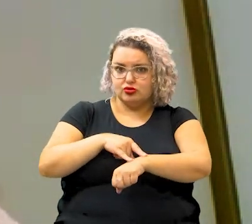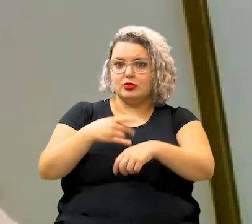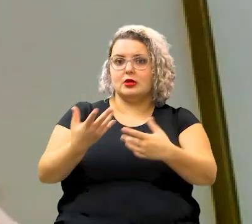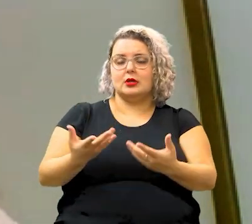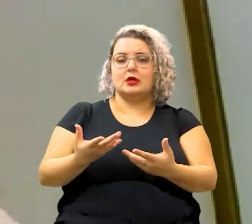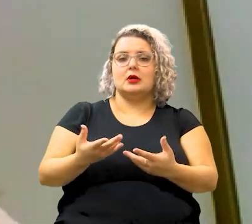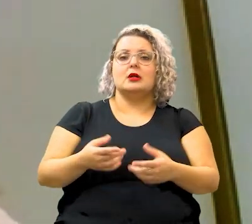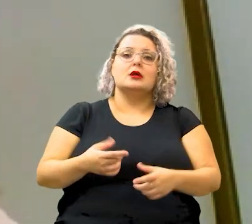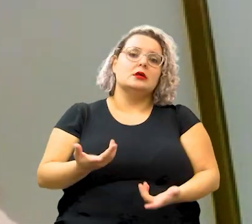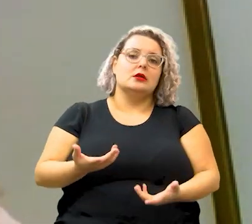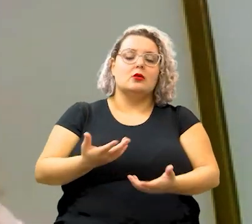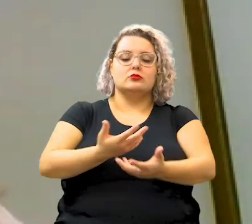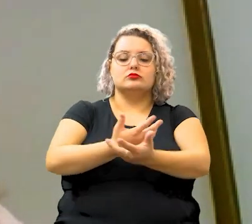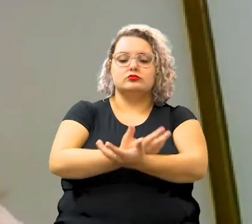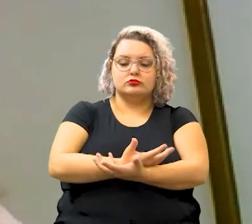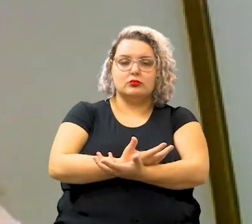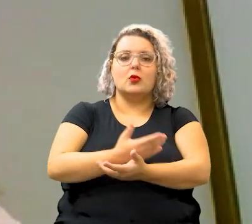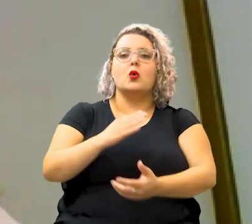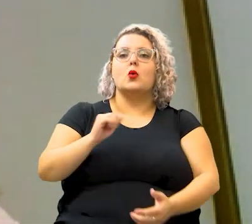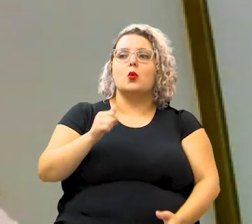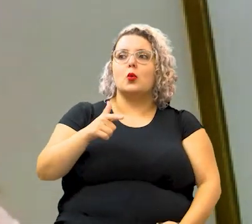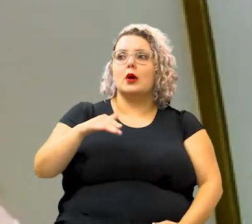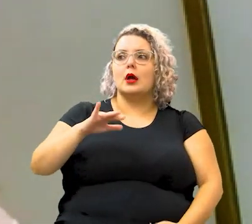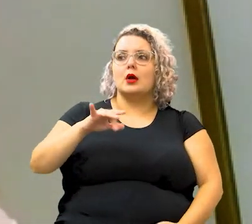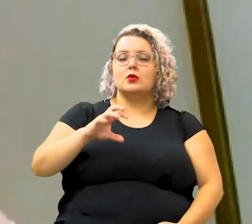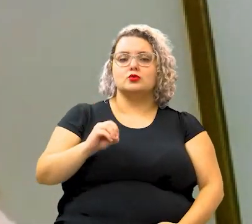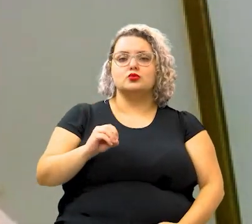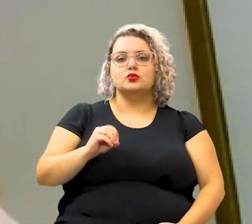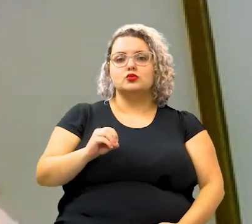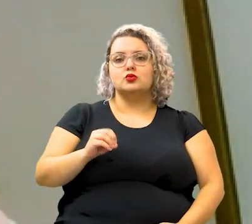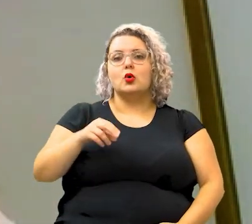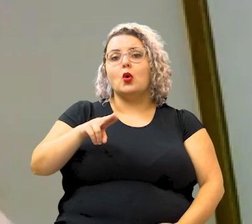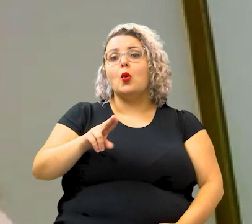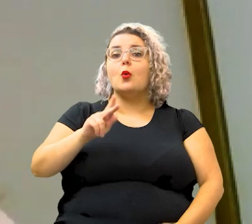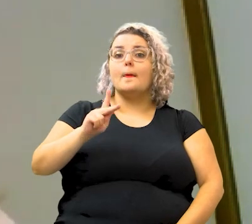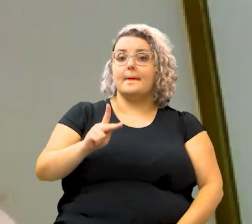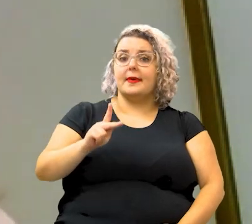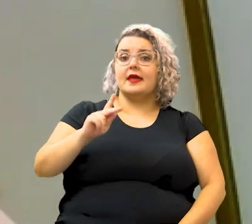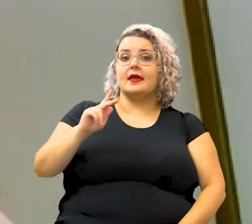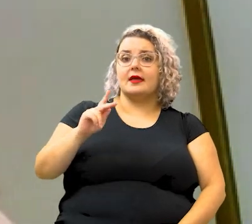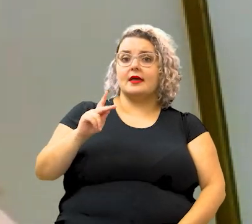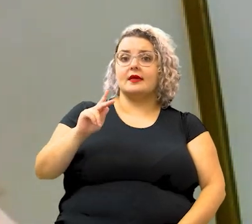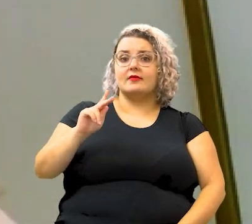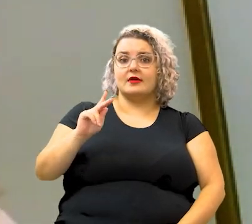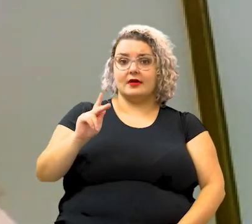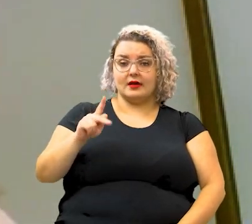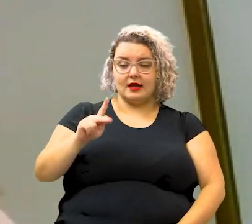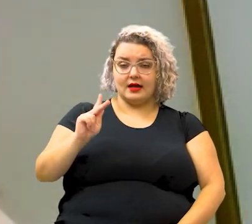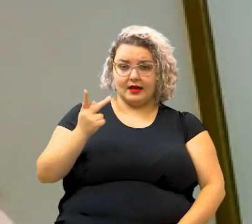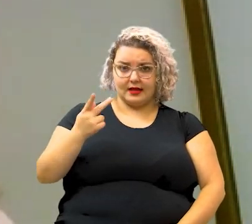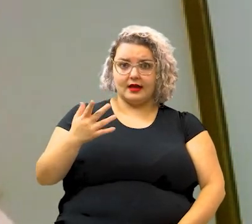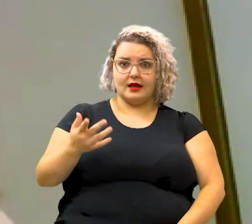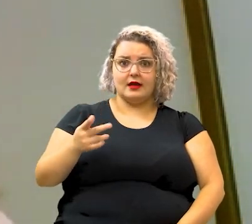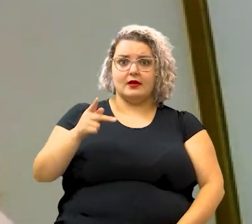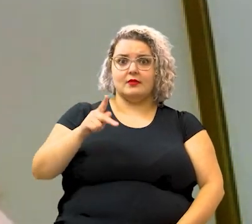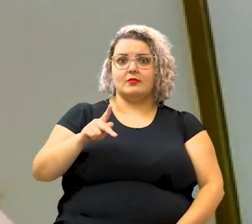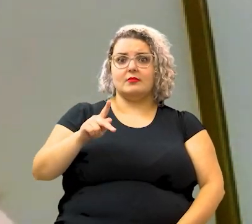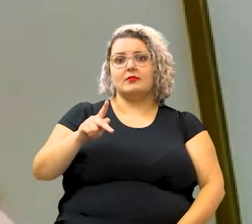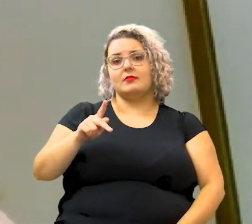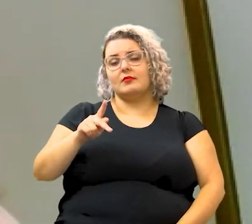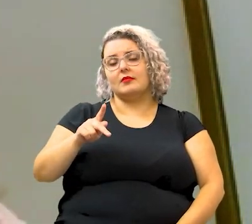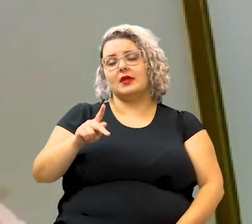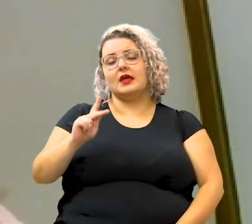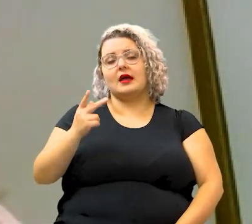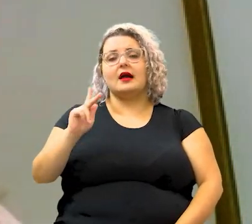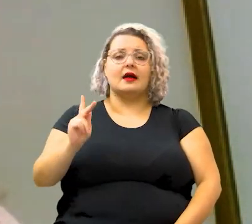perfil de cálcio, que consiste no cálcio, fósforo, PTH, vitamina D, isso tudo é avaliado no